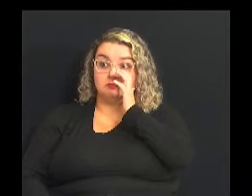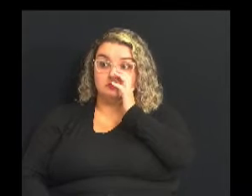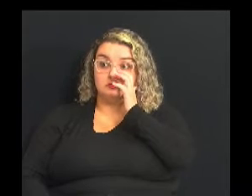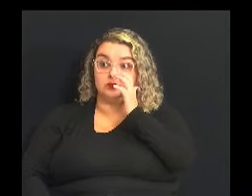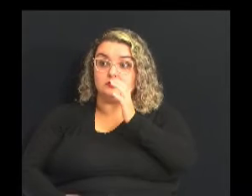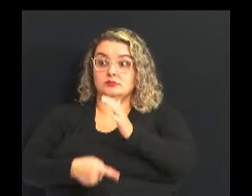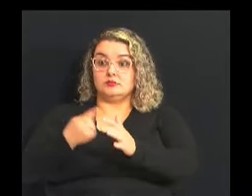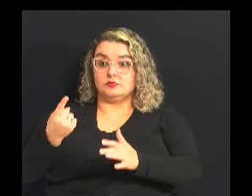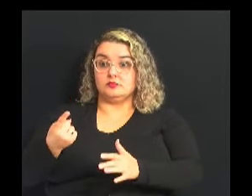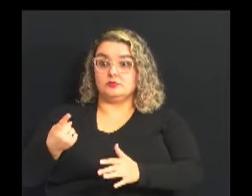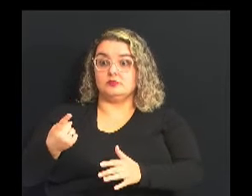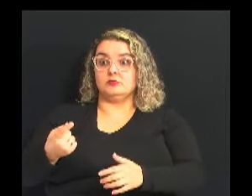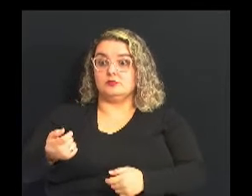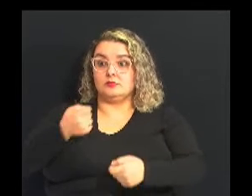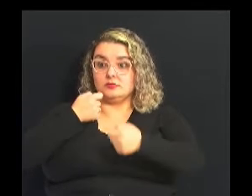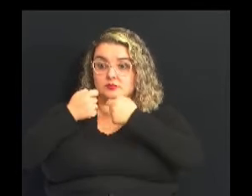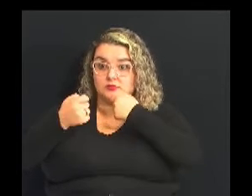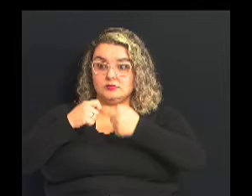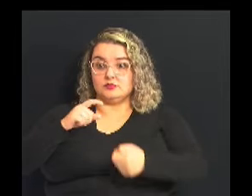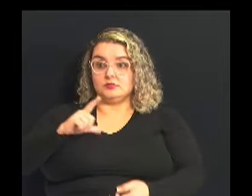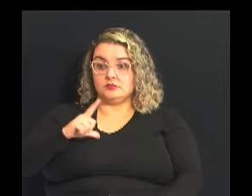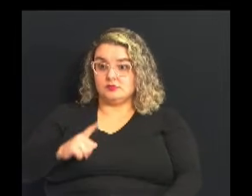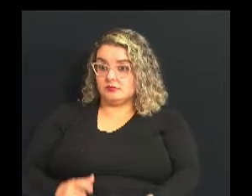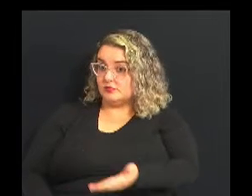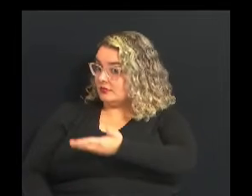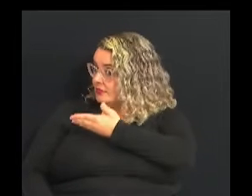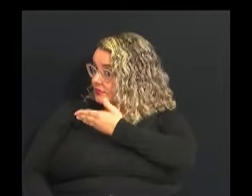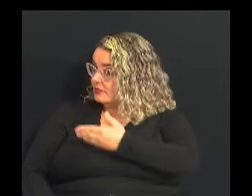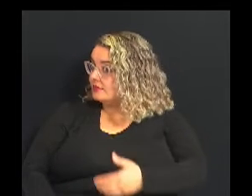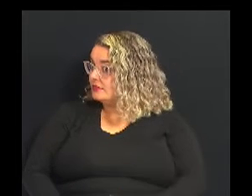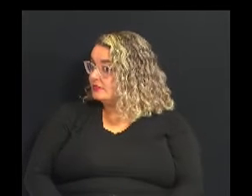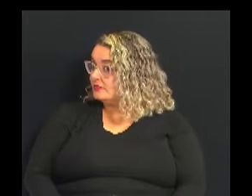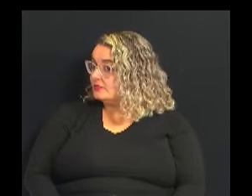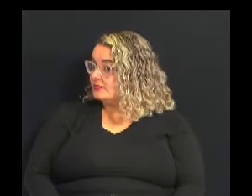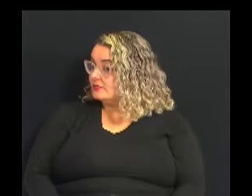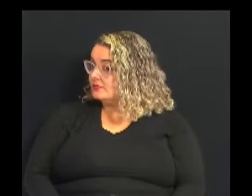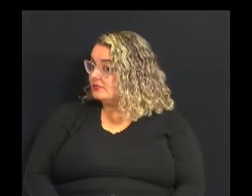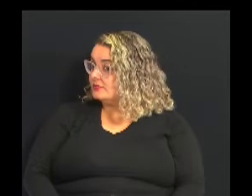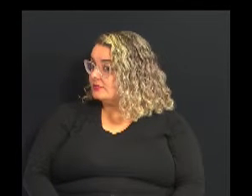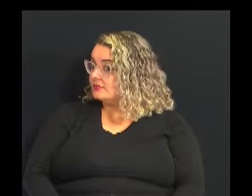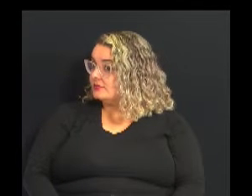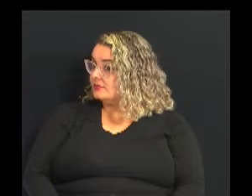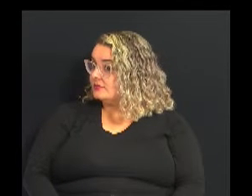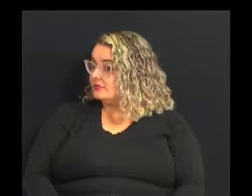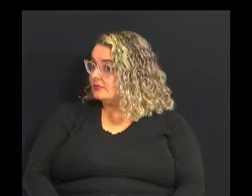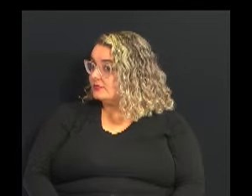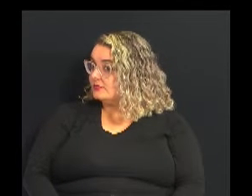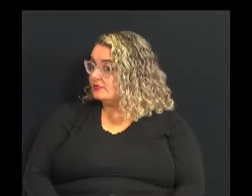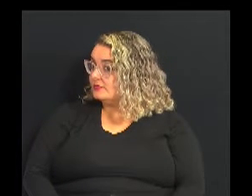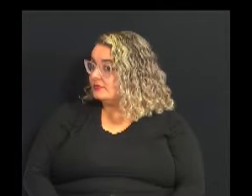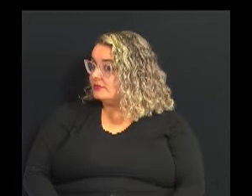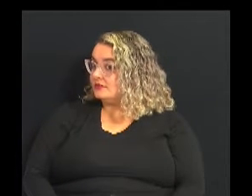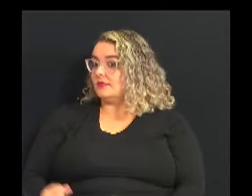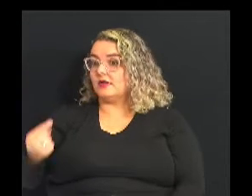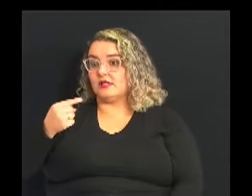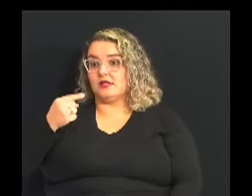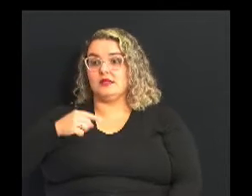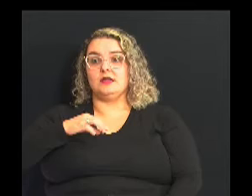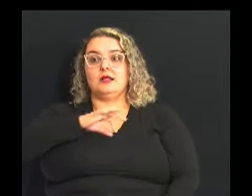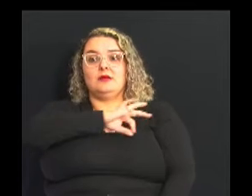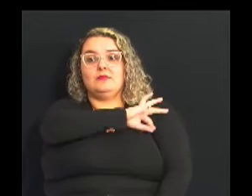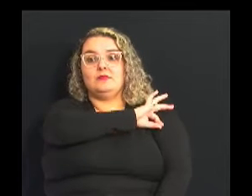transmissão, o repórter, nós temos aí a imagem do repórter, o Zé Carlos, lá na Câmara, ainda era lá na prefeitura. Né? Não